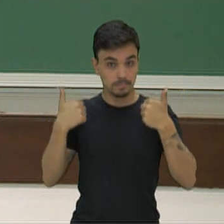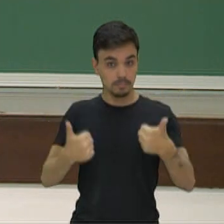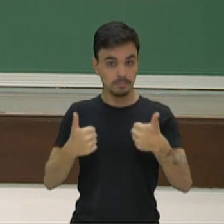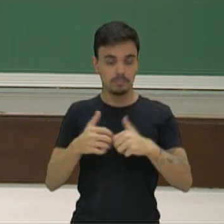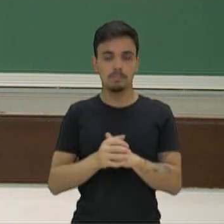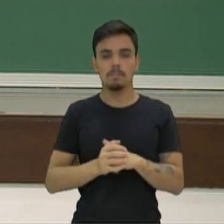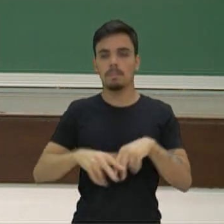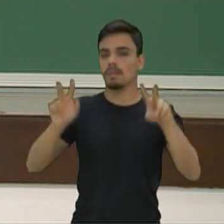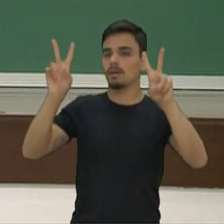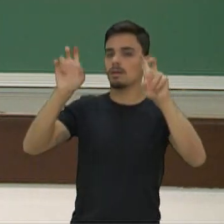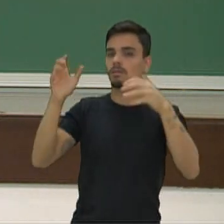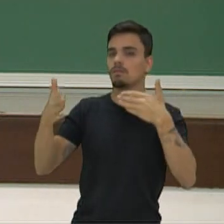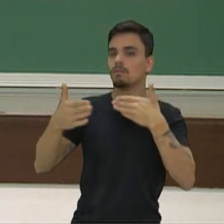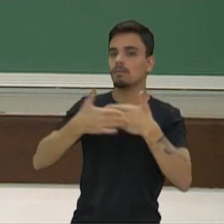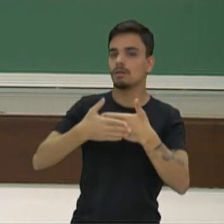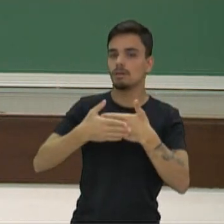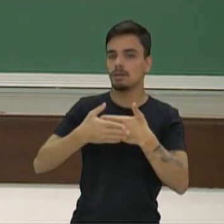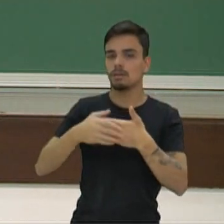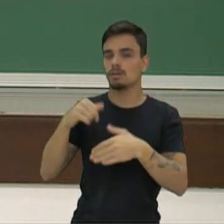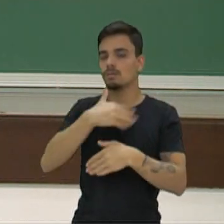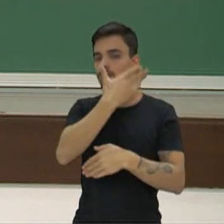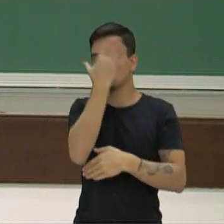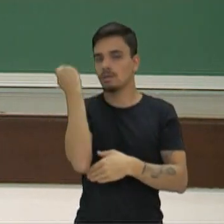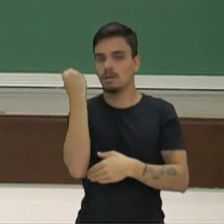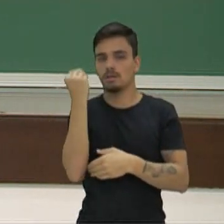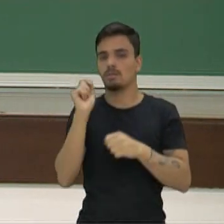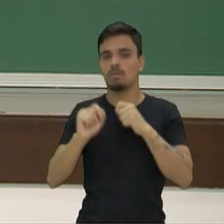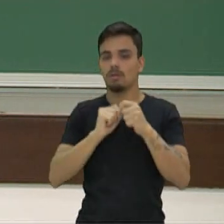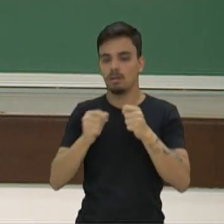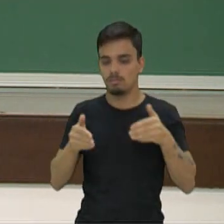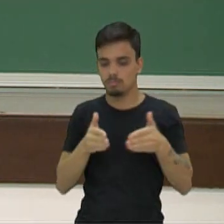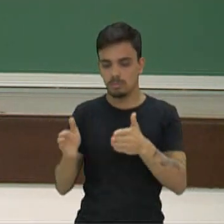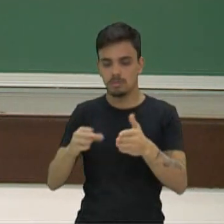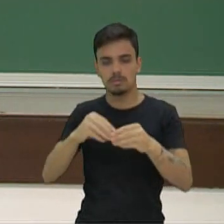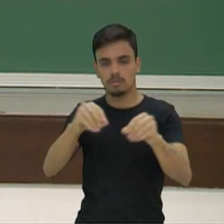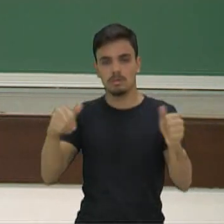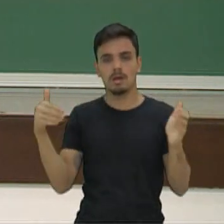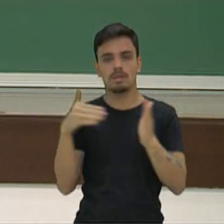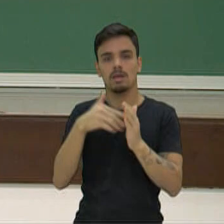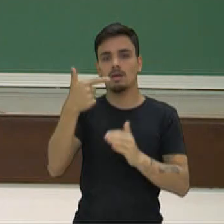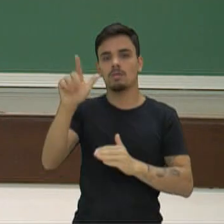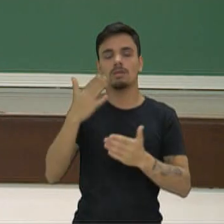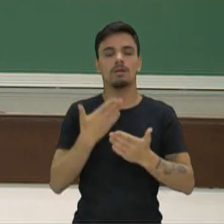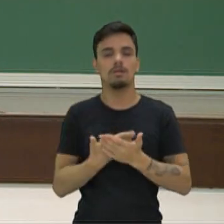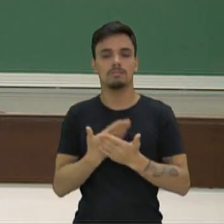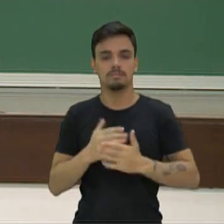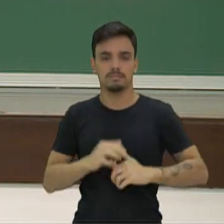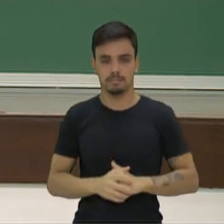Fechamos este assunto. Não esqueça de olhar com carinho para os solos. Até a próxima aula.